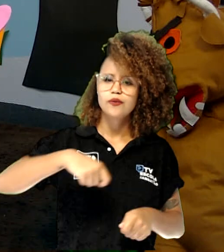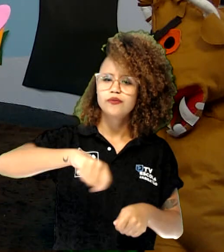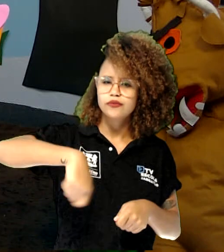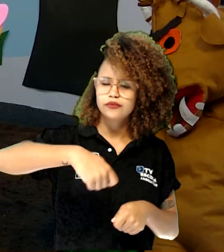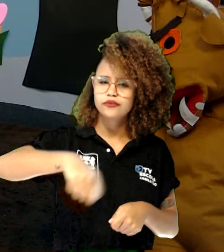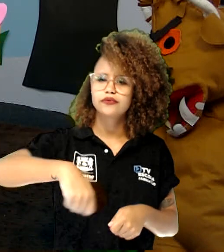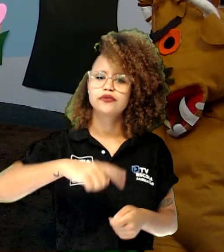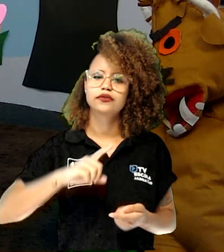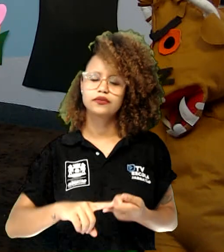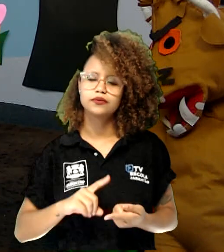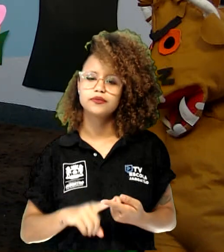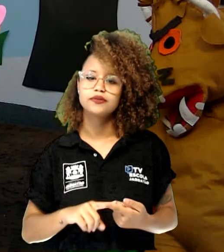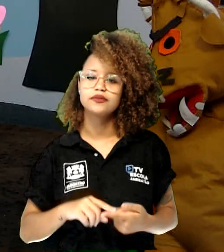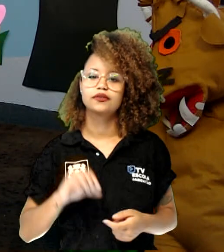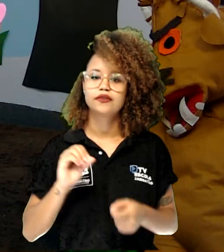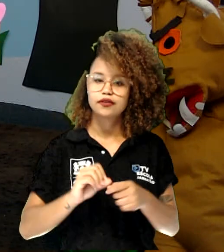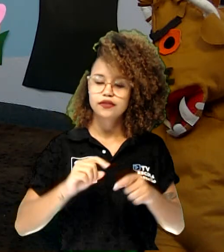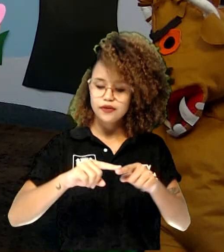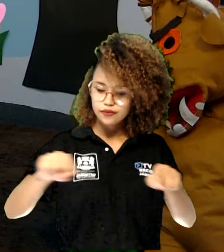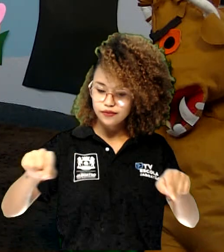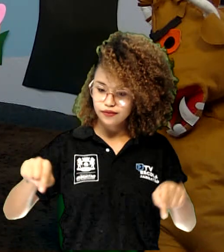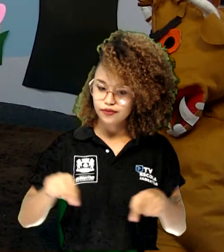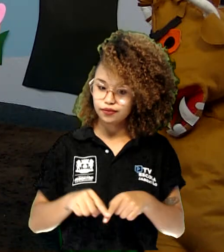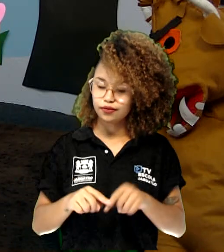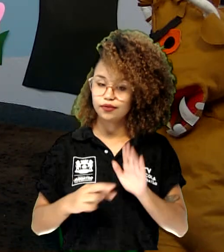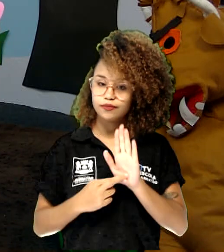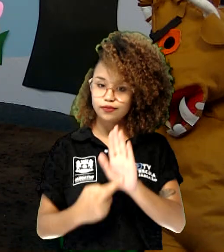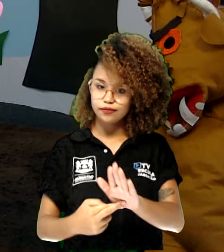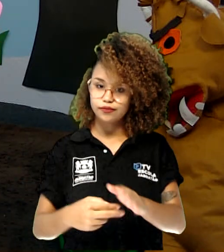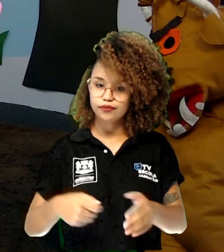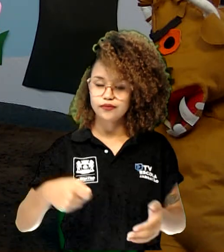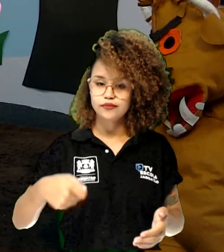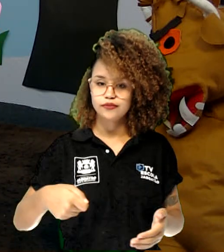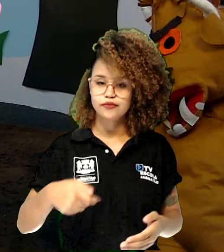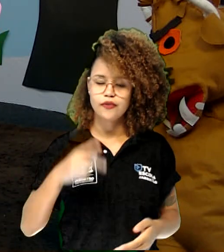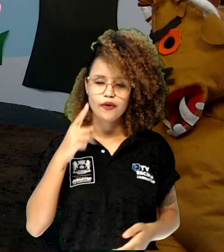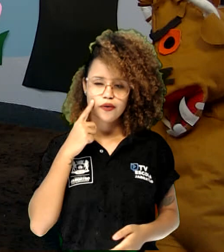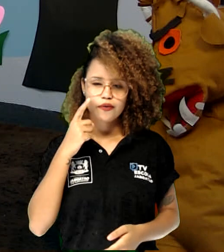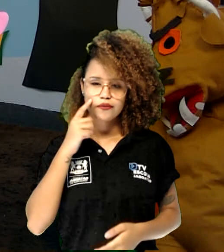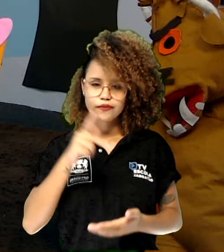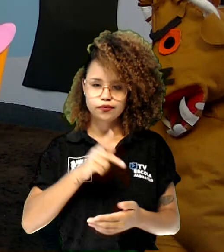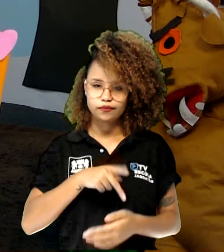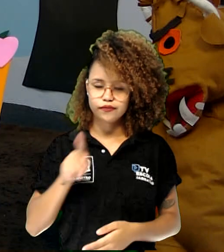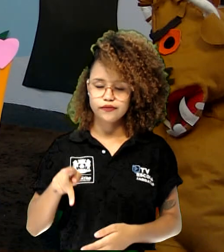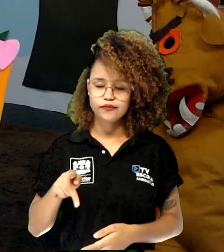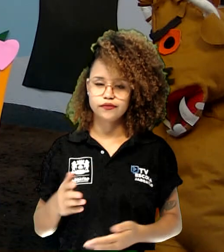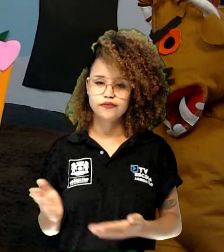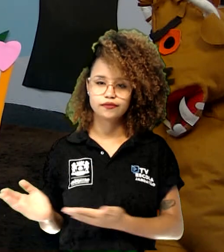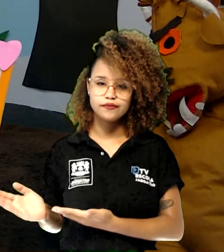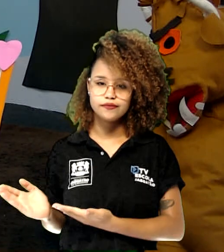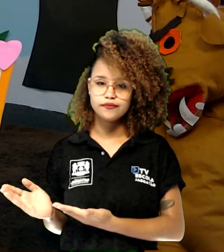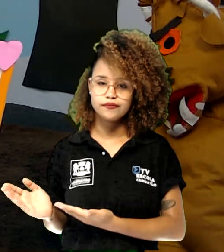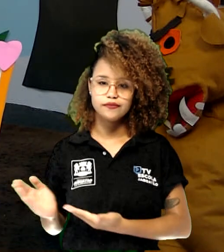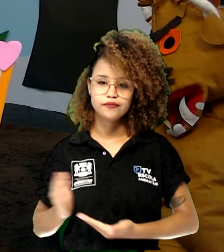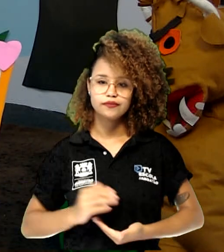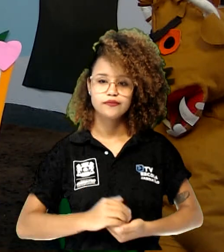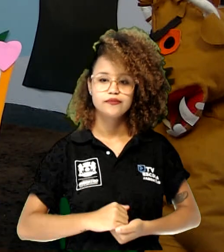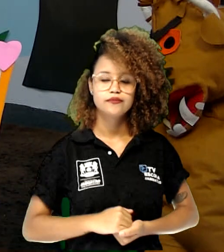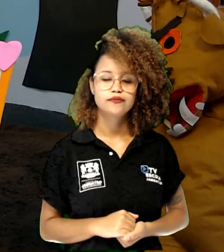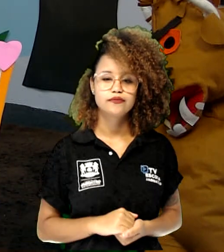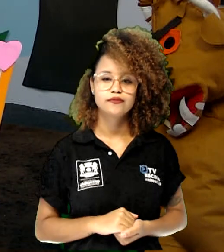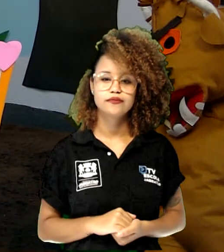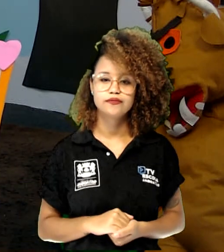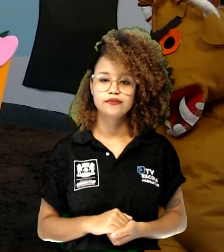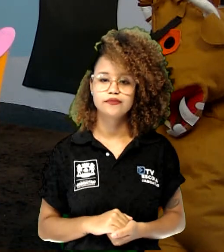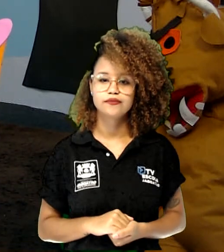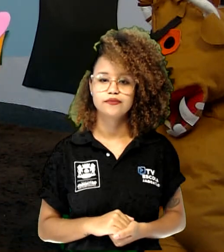o círculo para representar a panela. O cabo. E dentro dessa panela vai estar